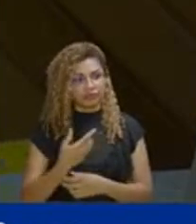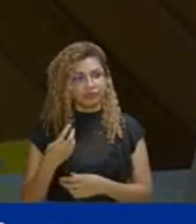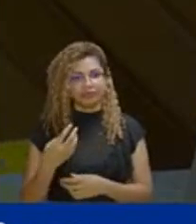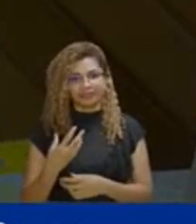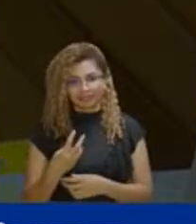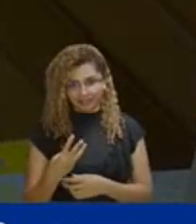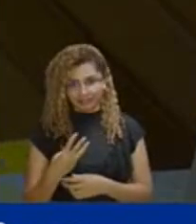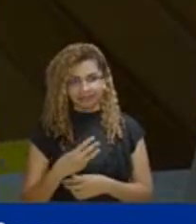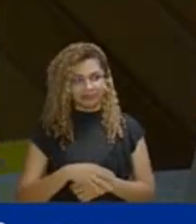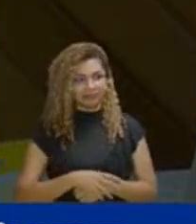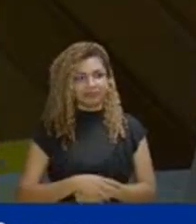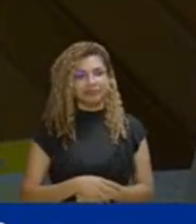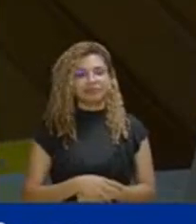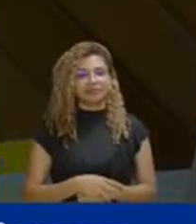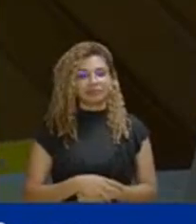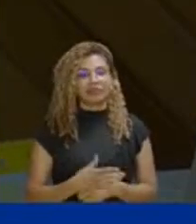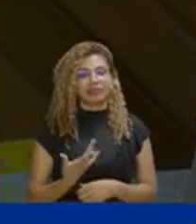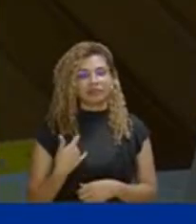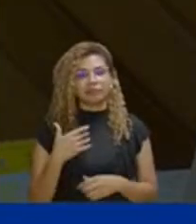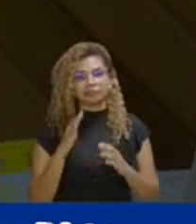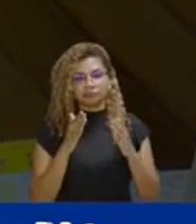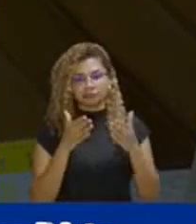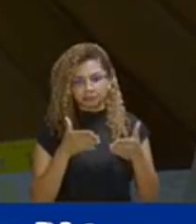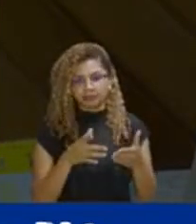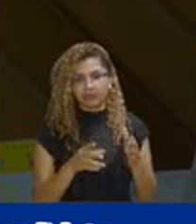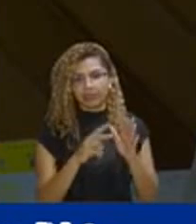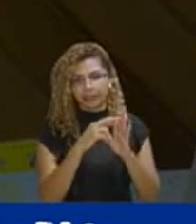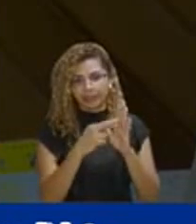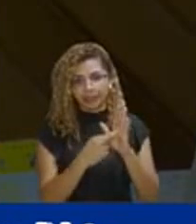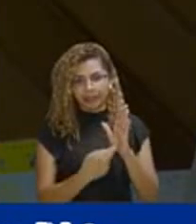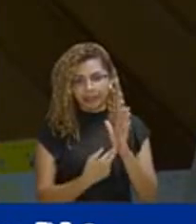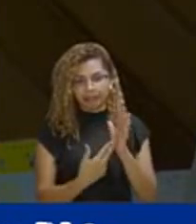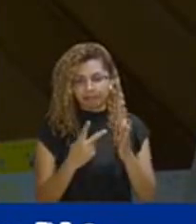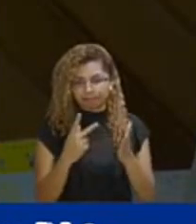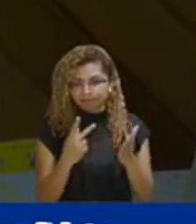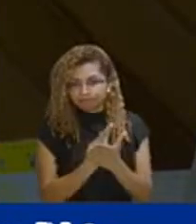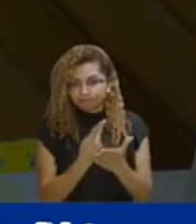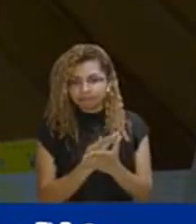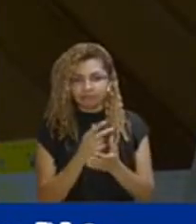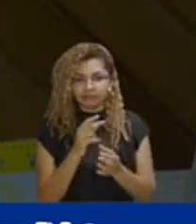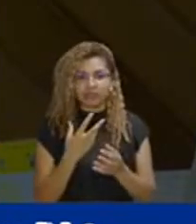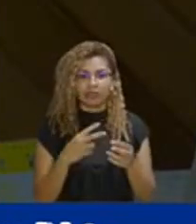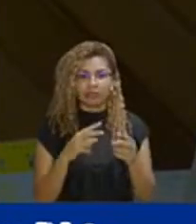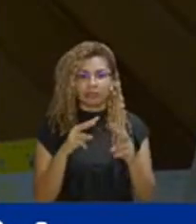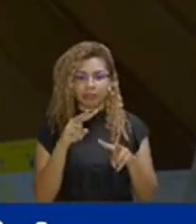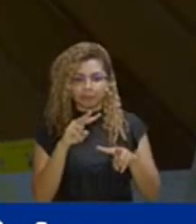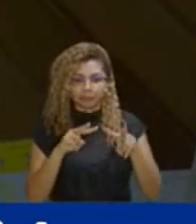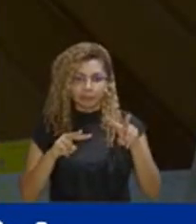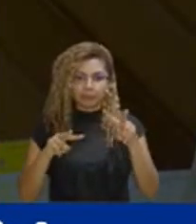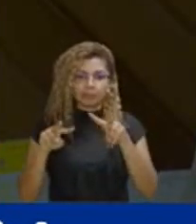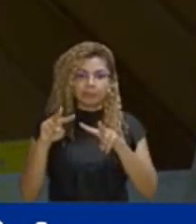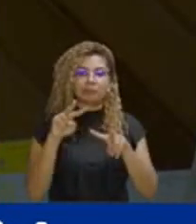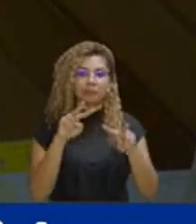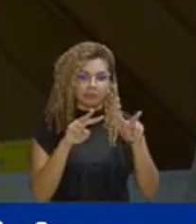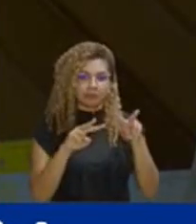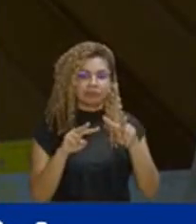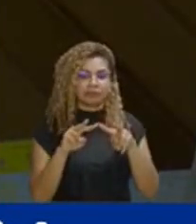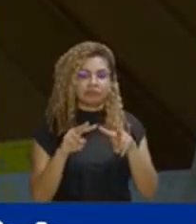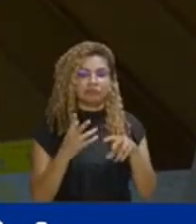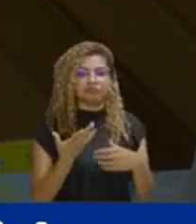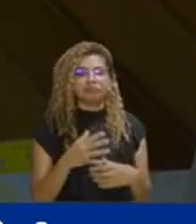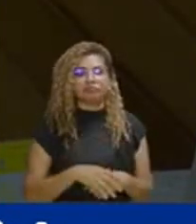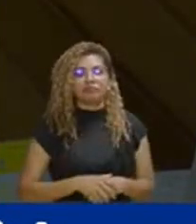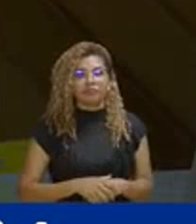de que somente se aplicaria a regra em caso de erro dimensional em relação ao nome do candidato a vice, porque, além de